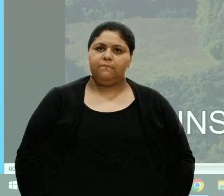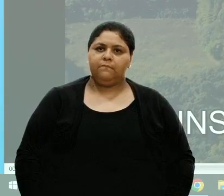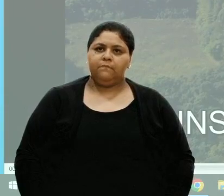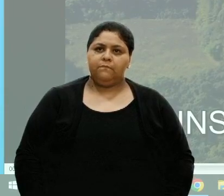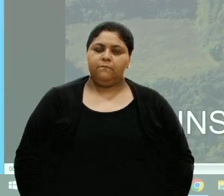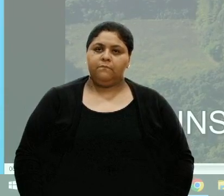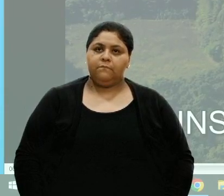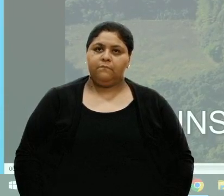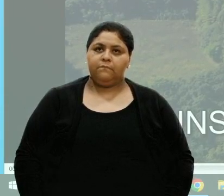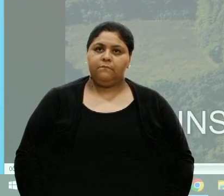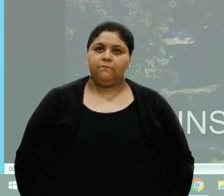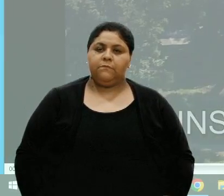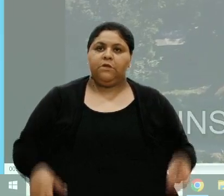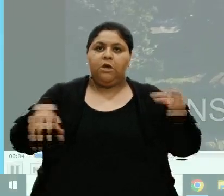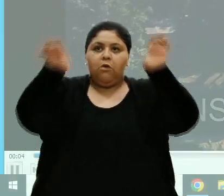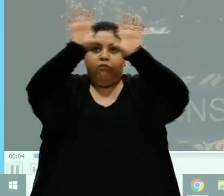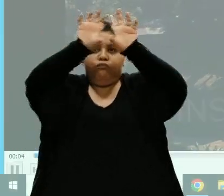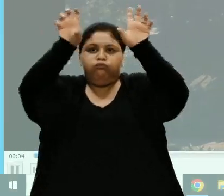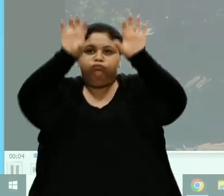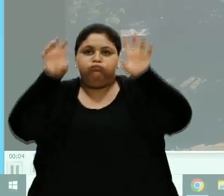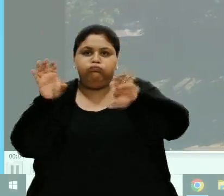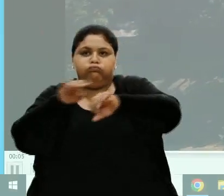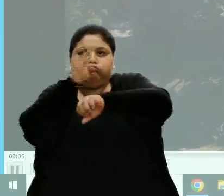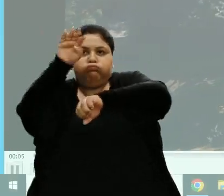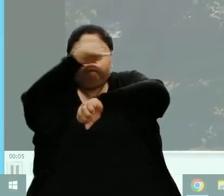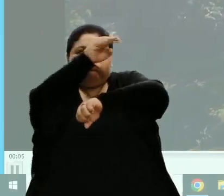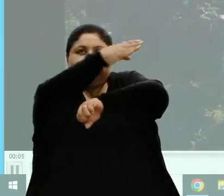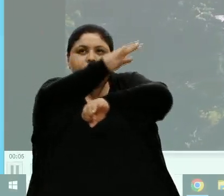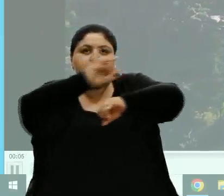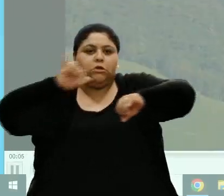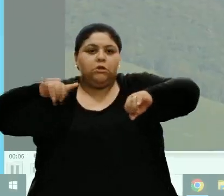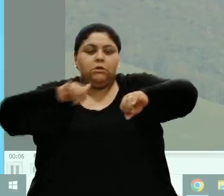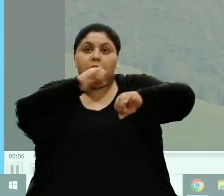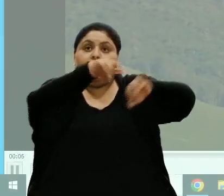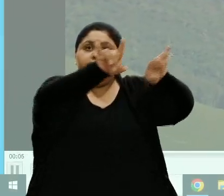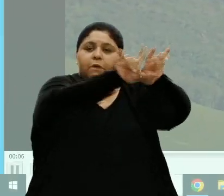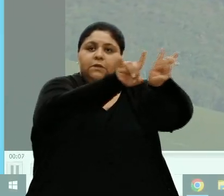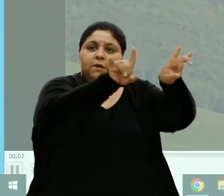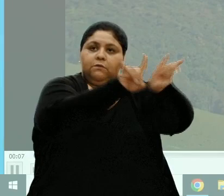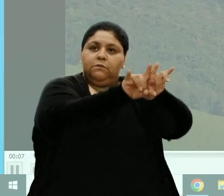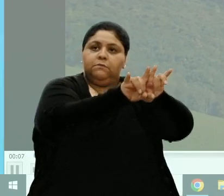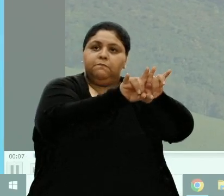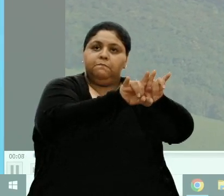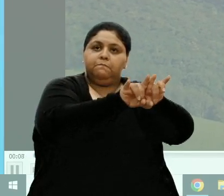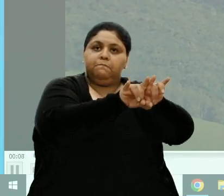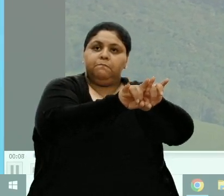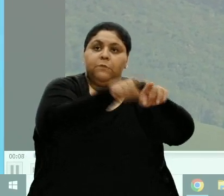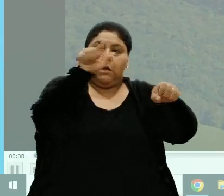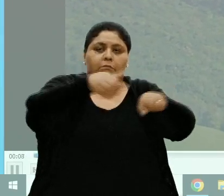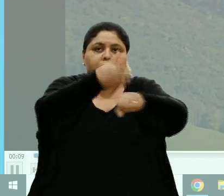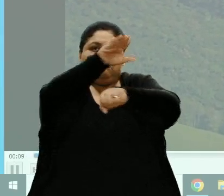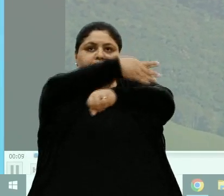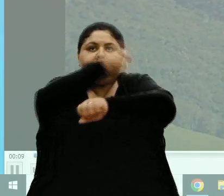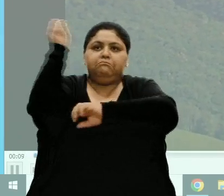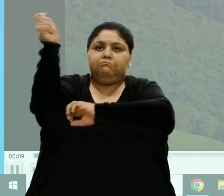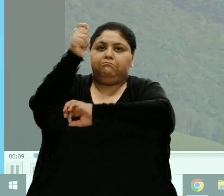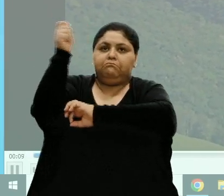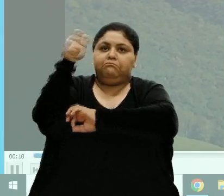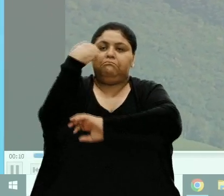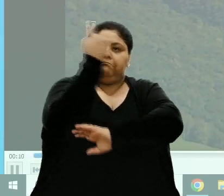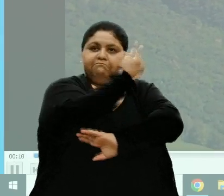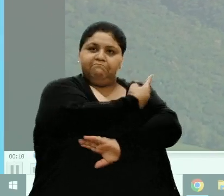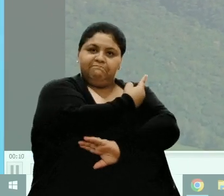Entre o céu e as montanhas, o voo gracioso do Quero-Quero nos leva a um vale na Serra Gaúcha, o Vale